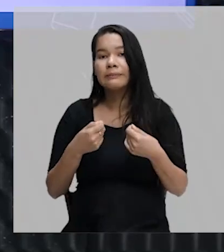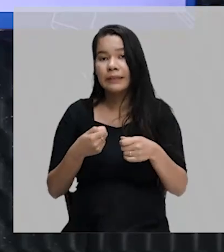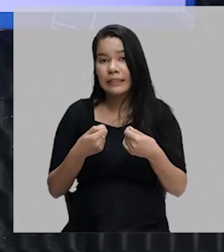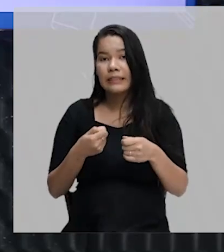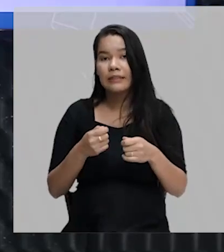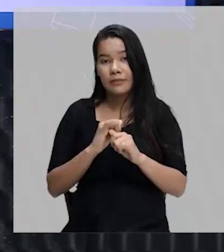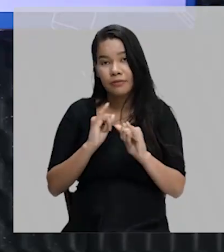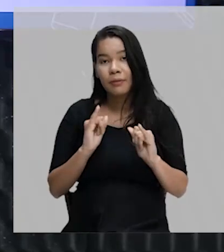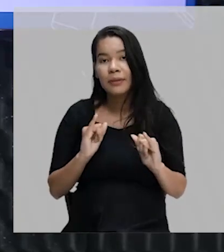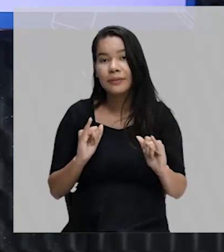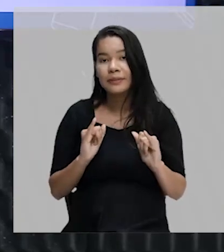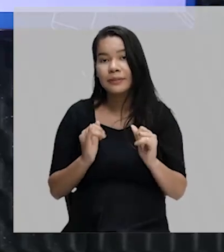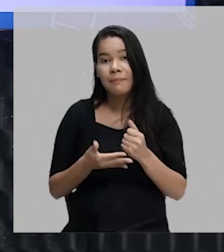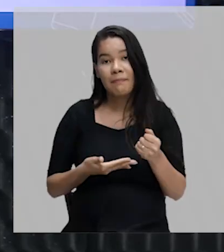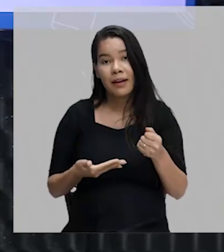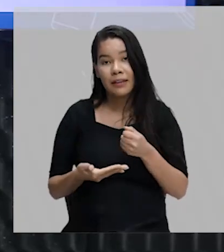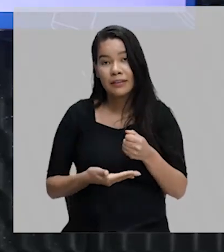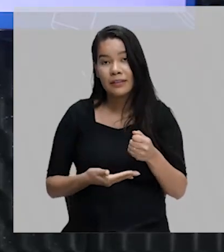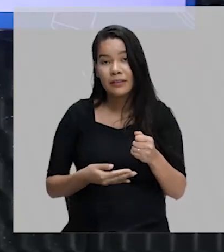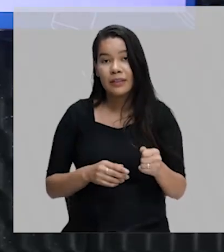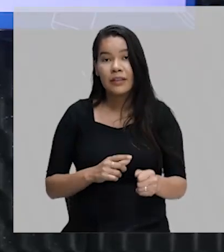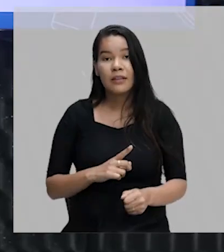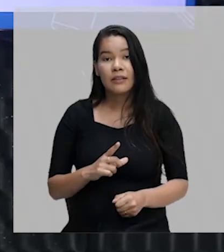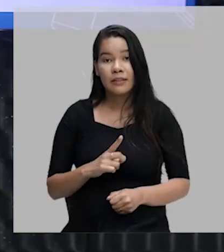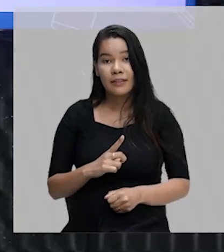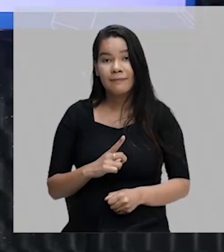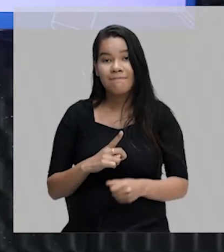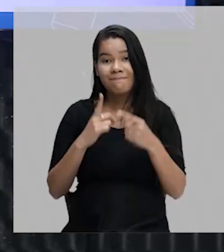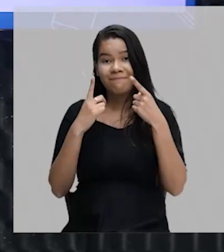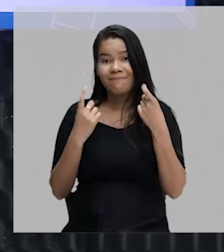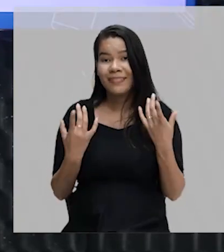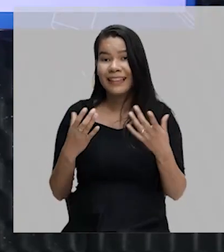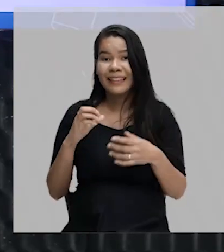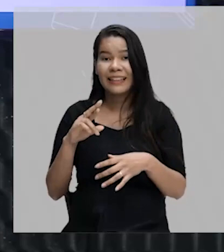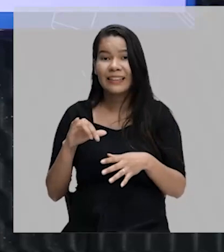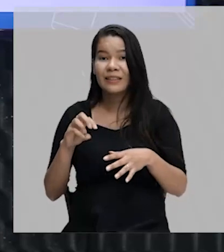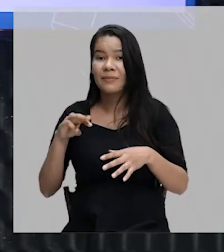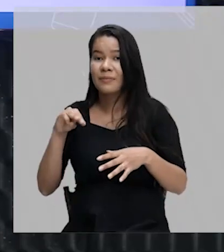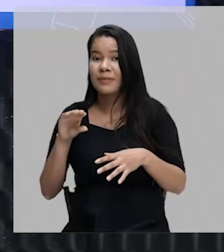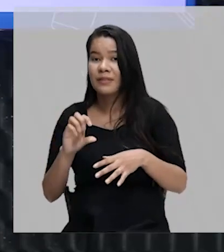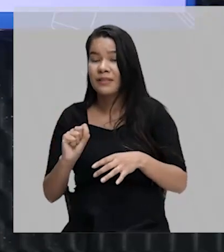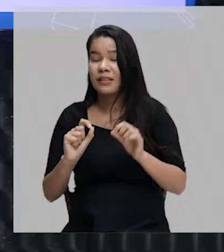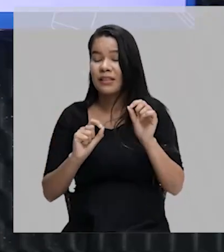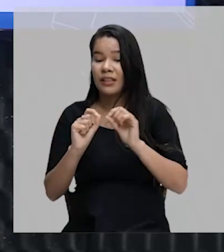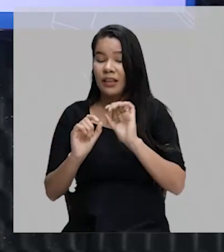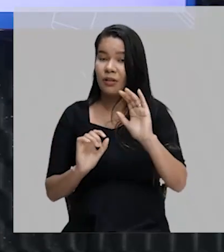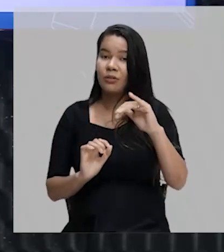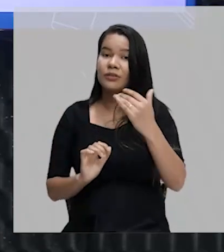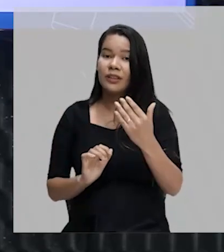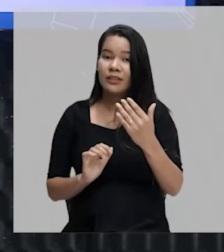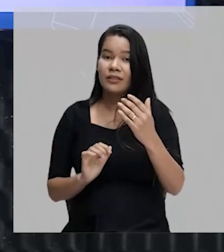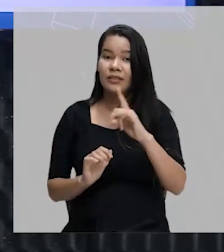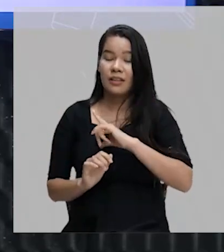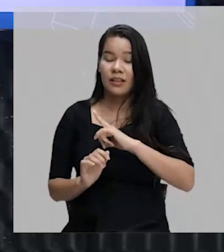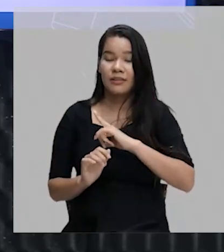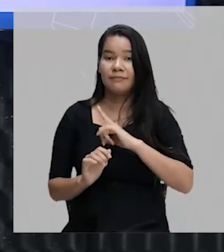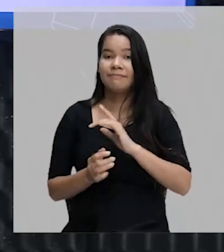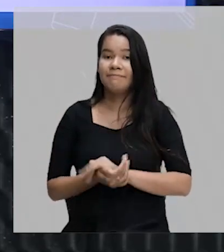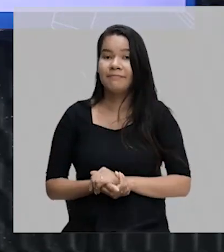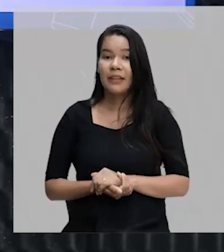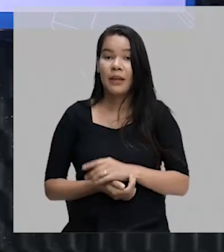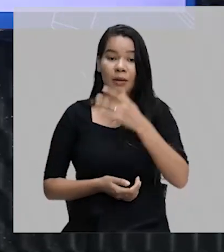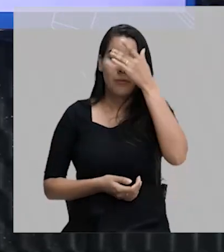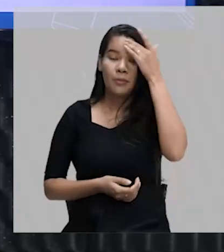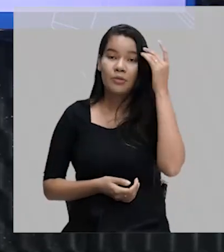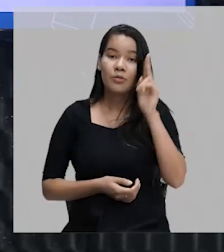E existem crimes, né, cibernéticos por aí que a gente precisa ficar atento. Há perfis falsos